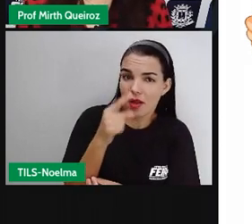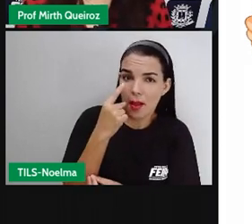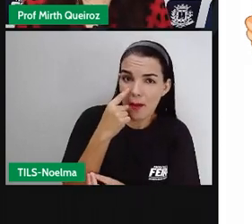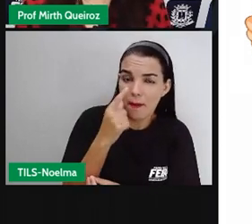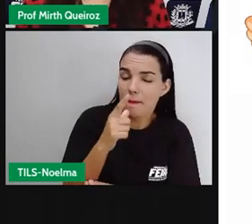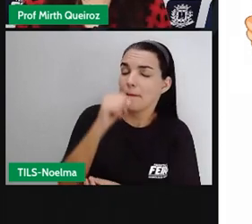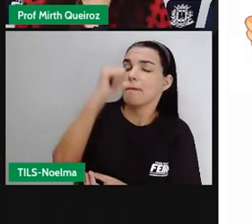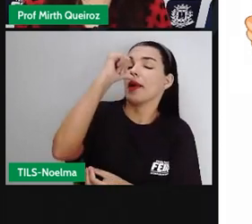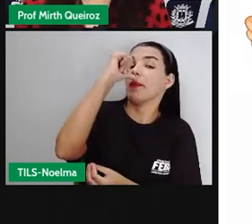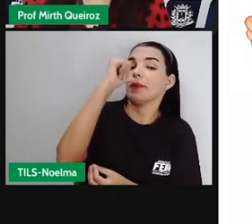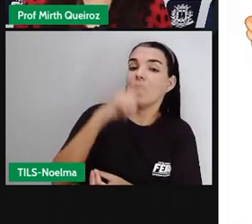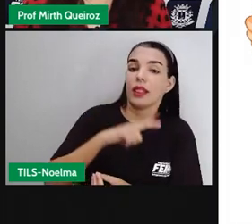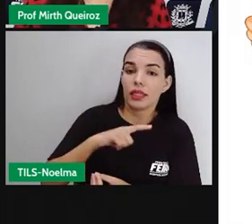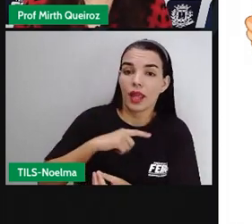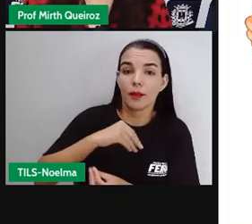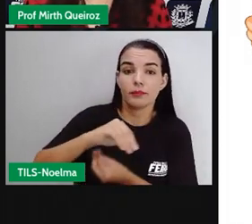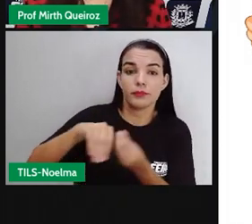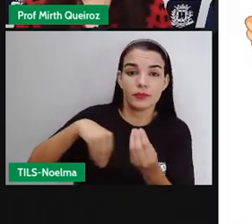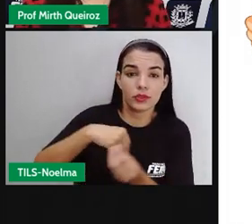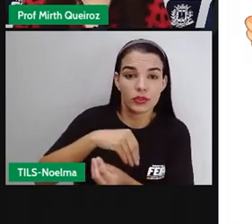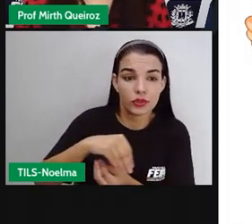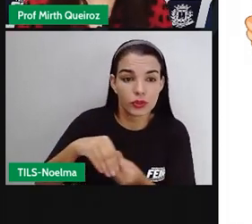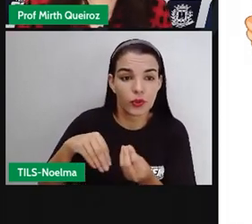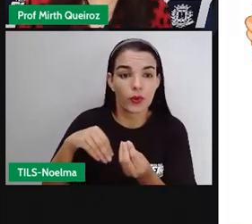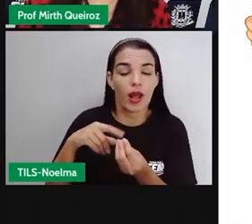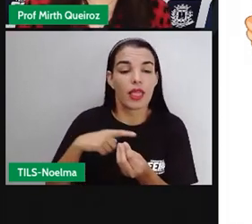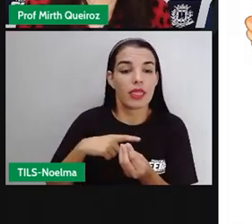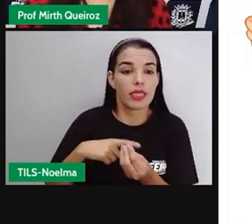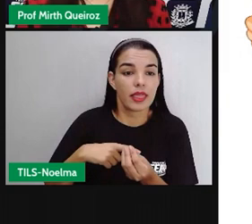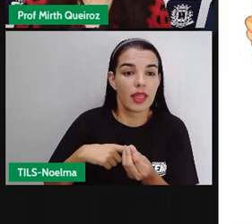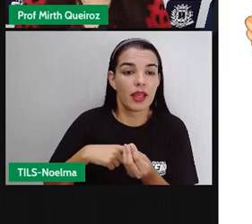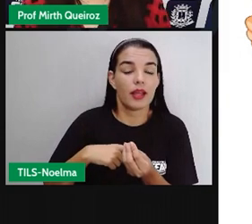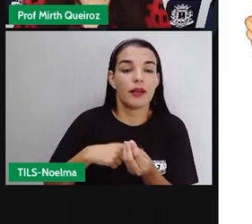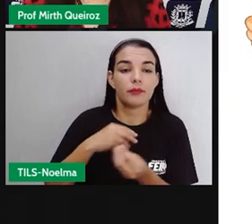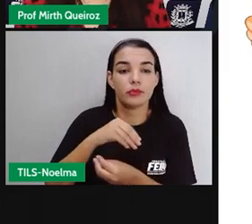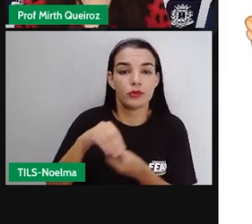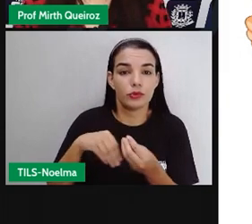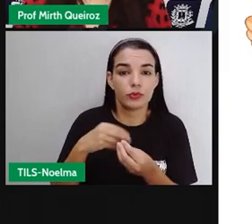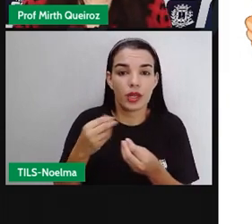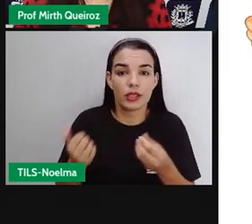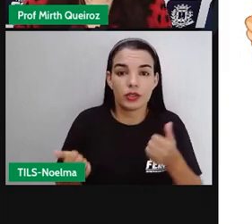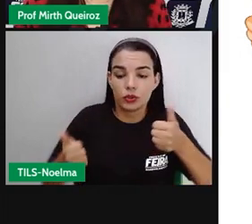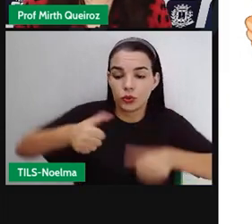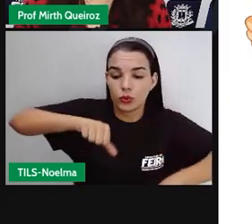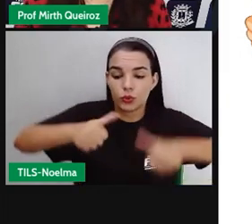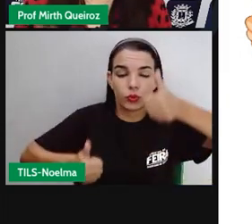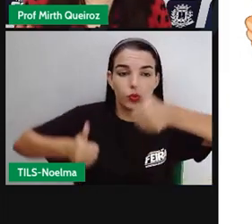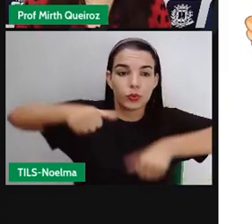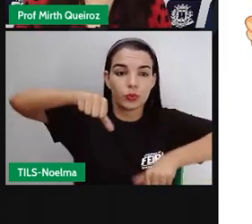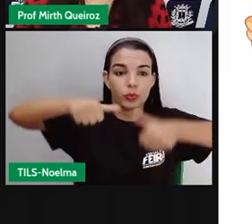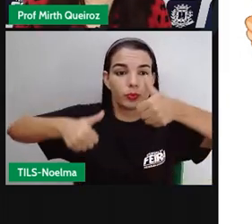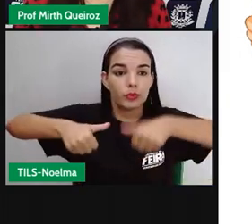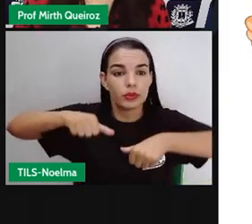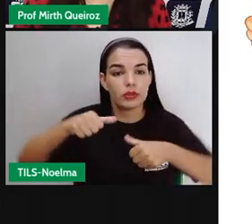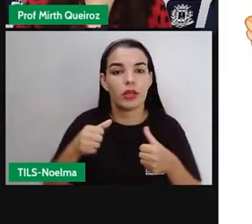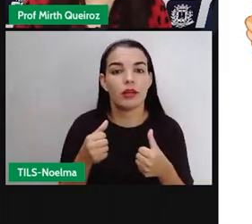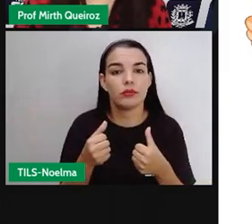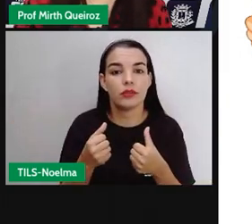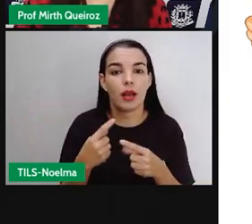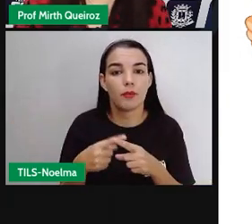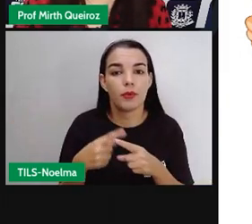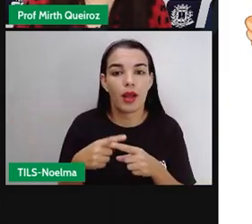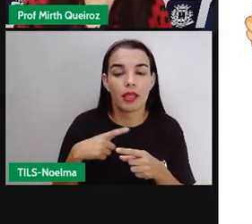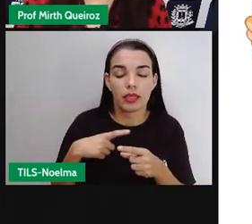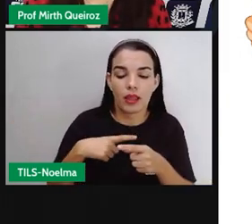é uma mistura de água, sais, cloro e etc., né? Até porque ela passa por uma